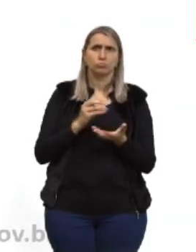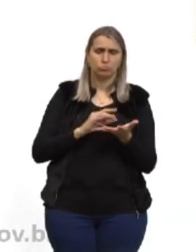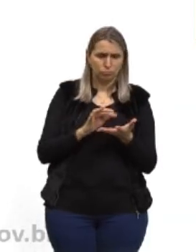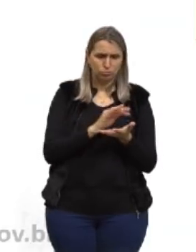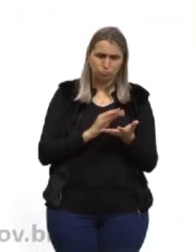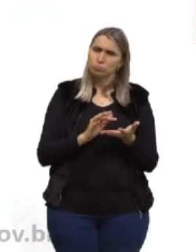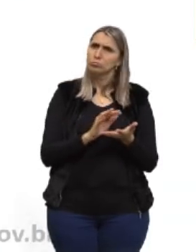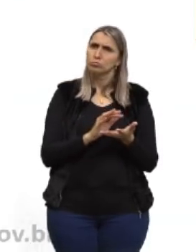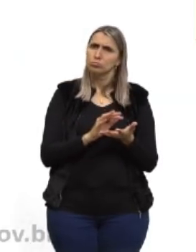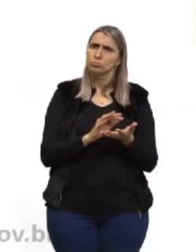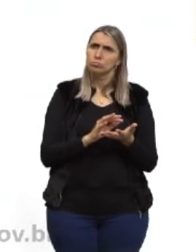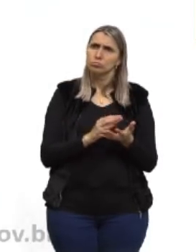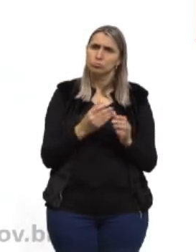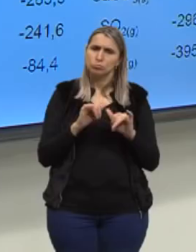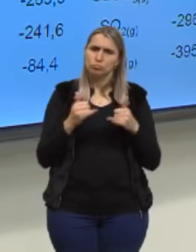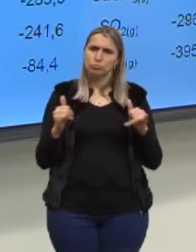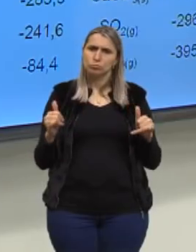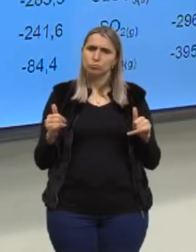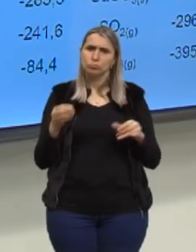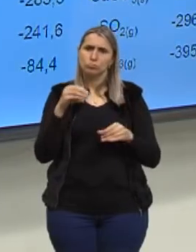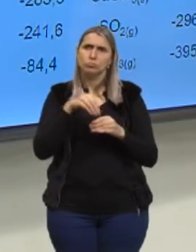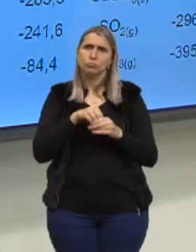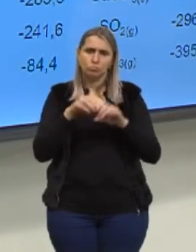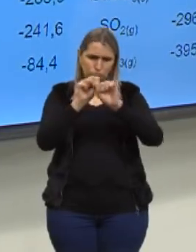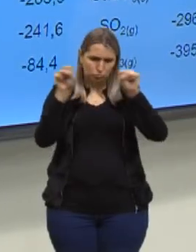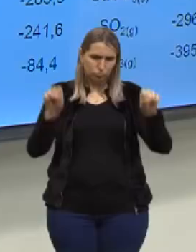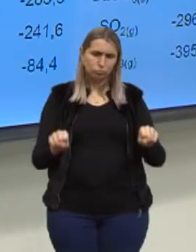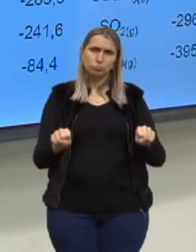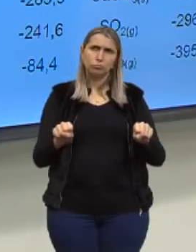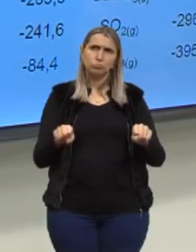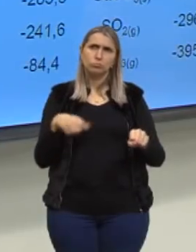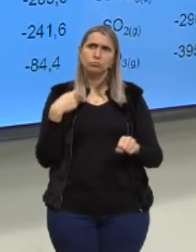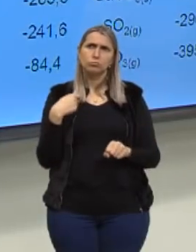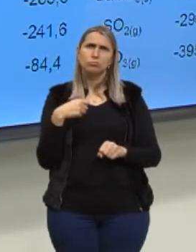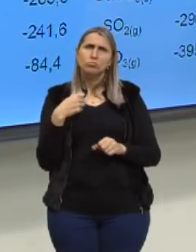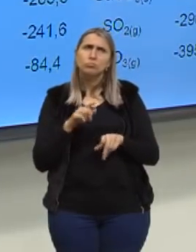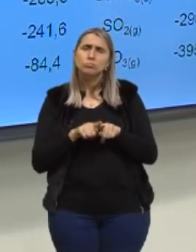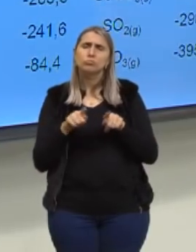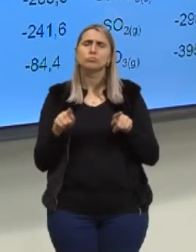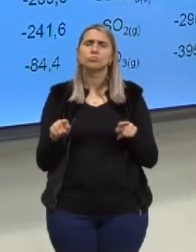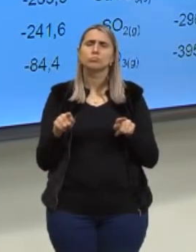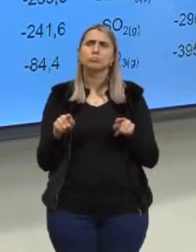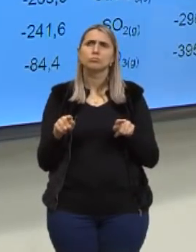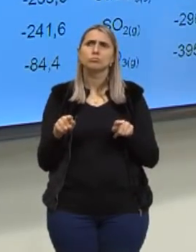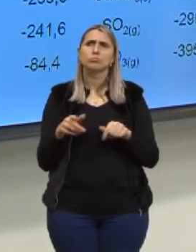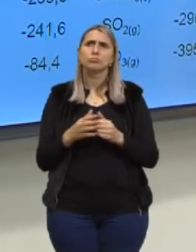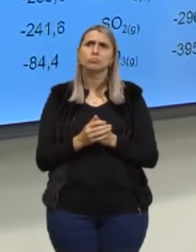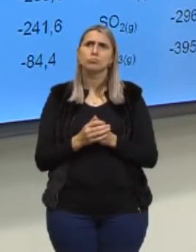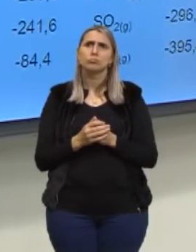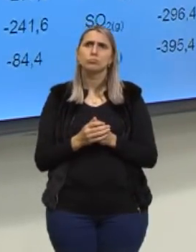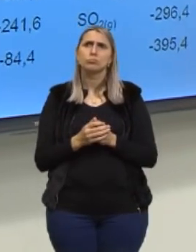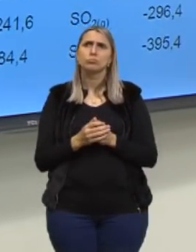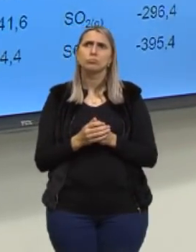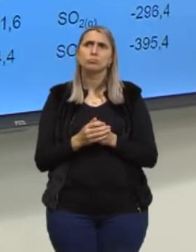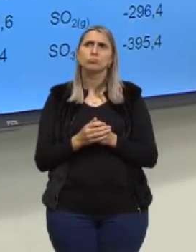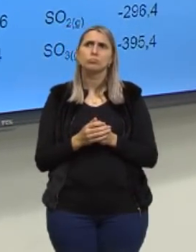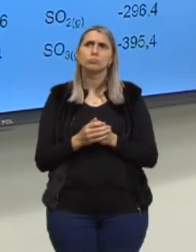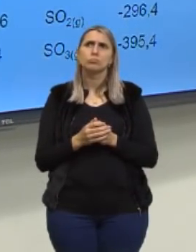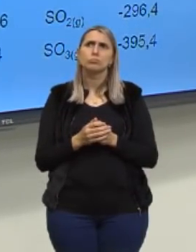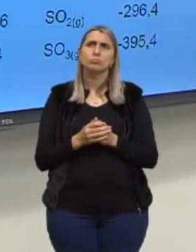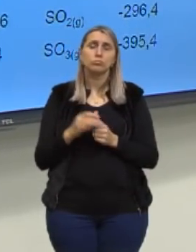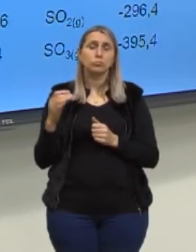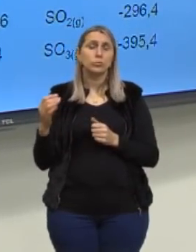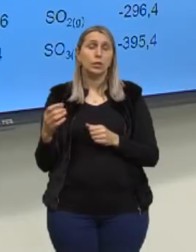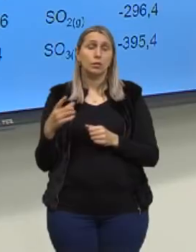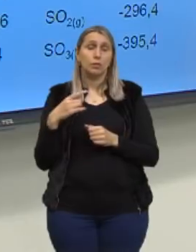calcular a energia contida no sistema a gente está mais as importado né